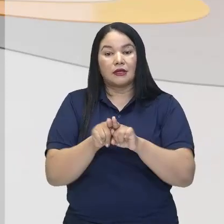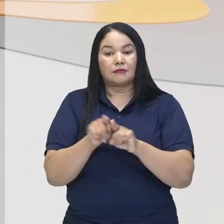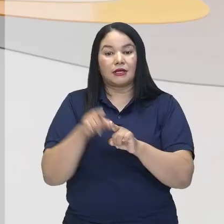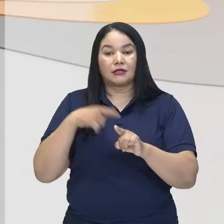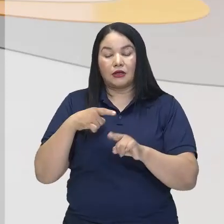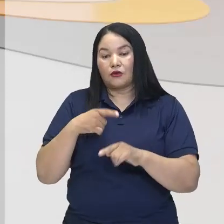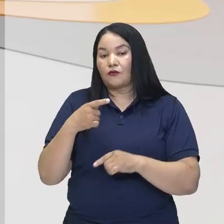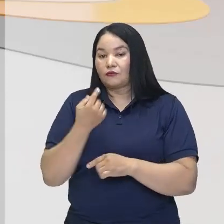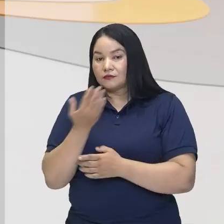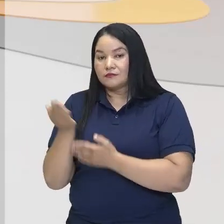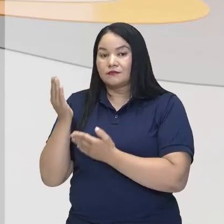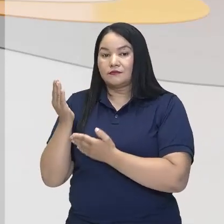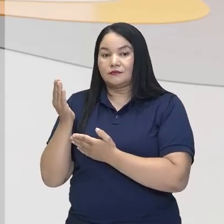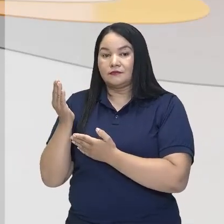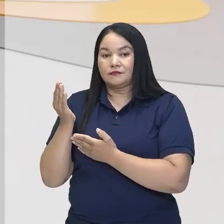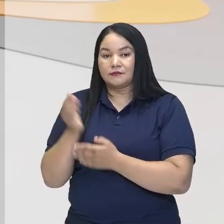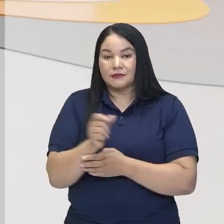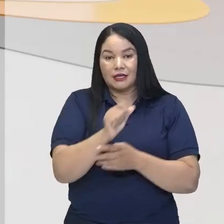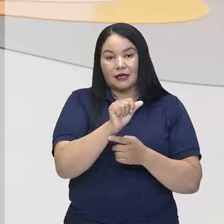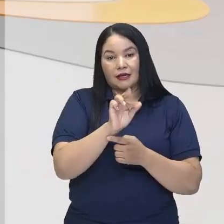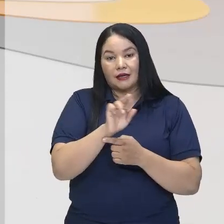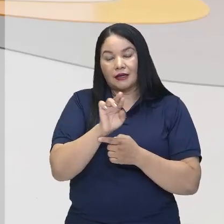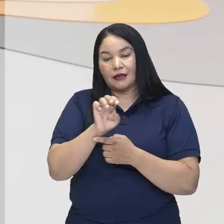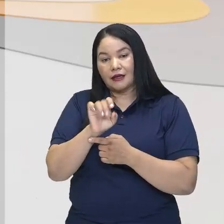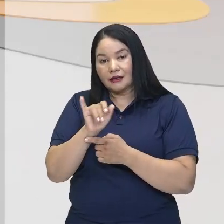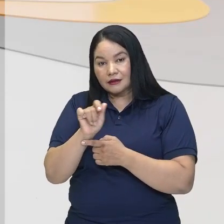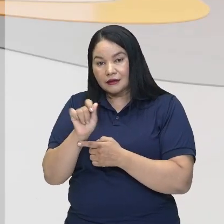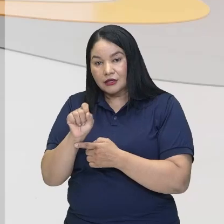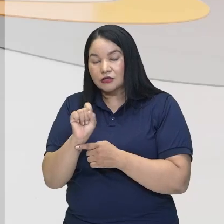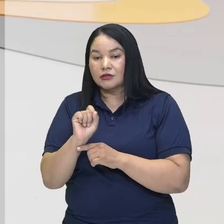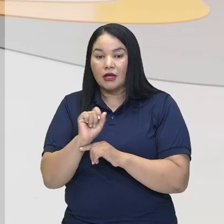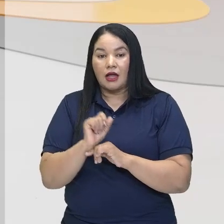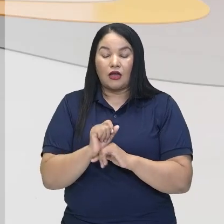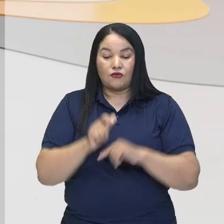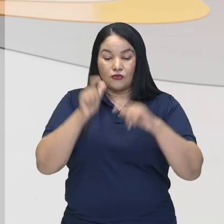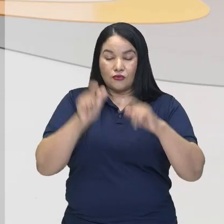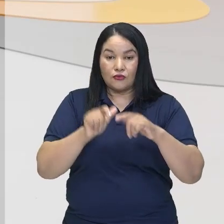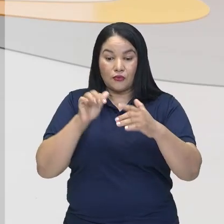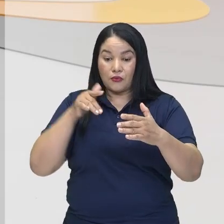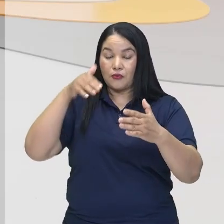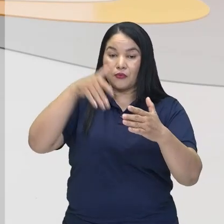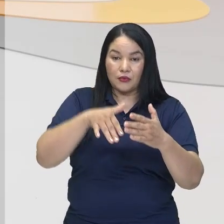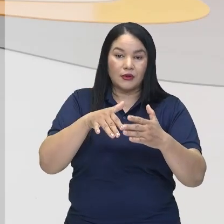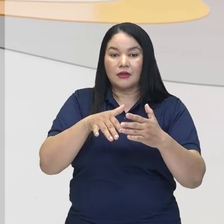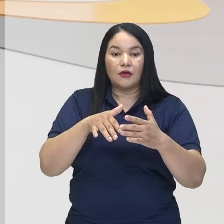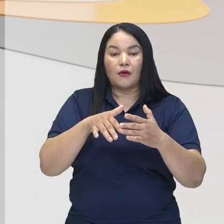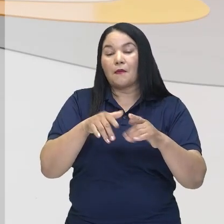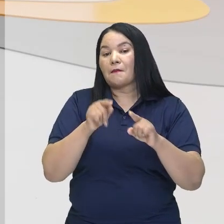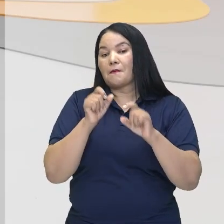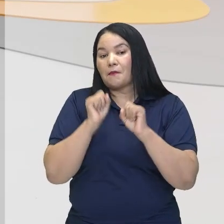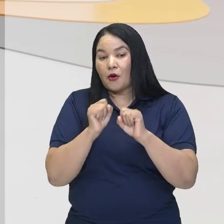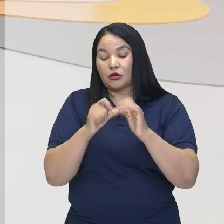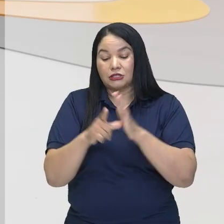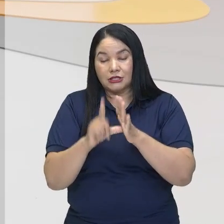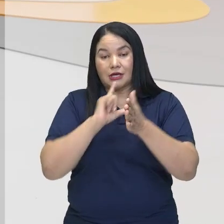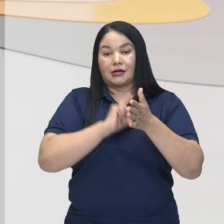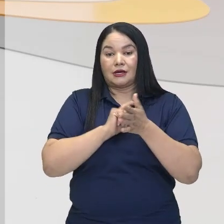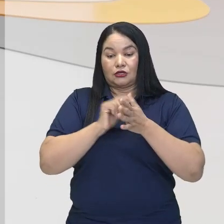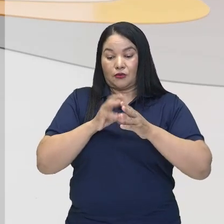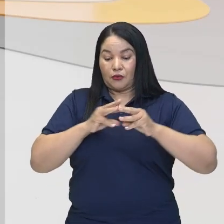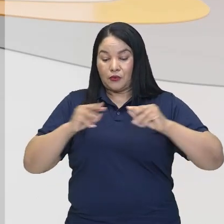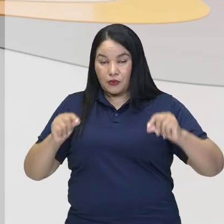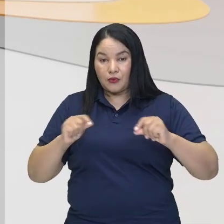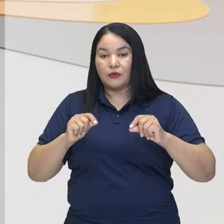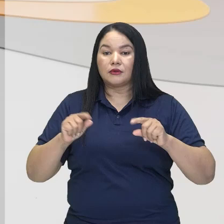arreicas, que são aqueles que não se direcionam para um lugar específico, né? Eles podem, inclusive, se perder ali no meio do caminho com a evaporação.